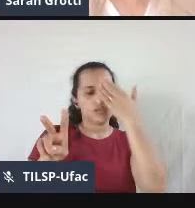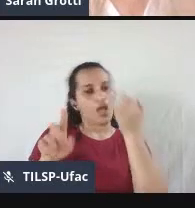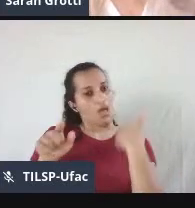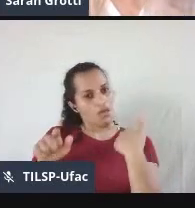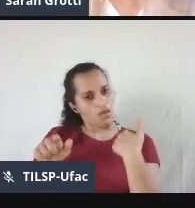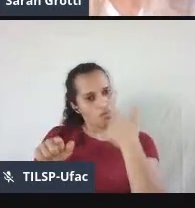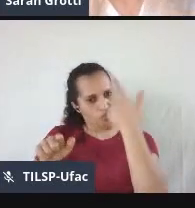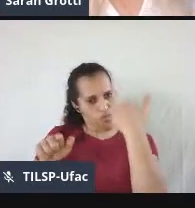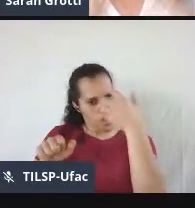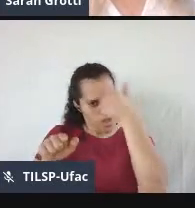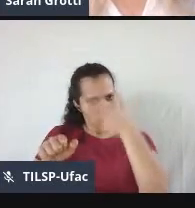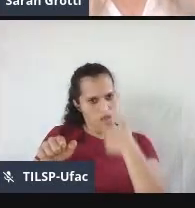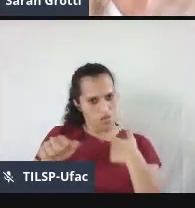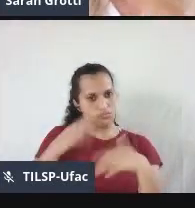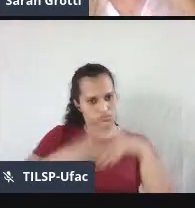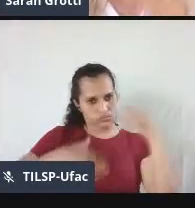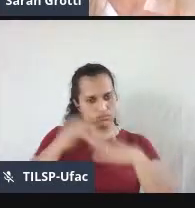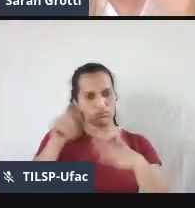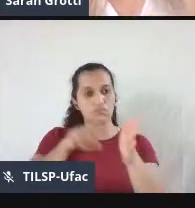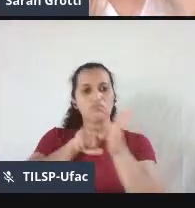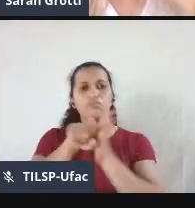hábitos de vida, alimentares,